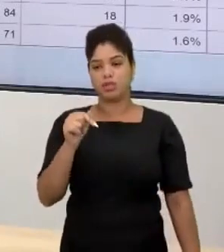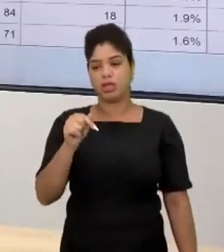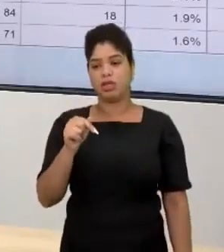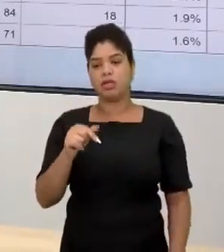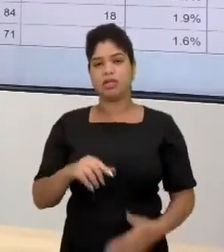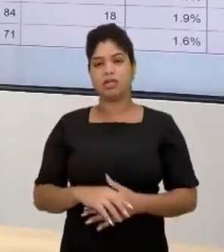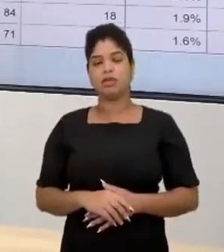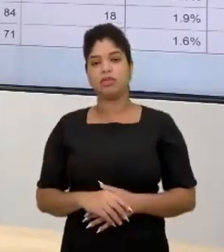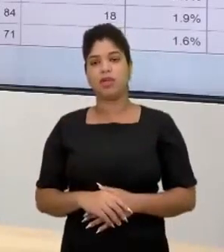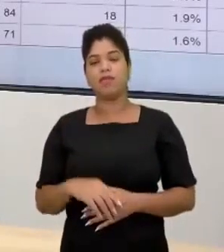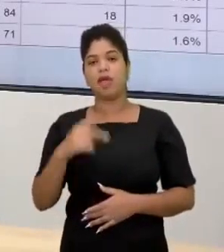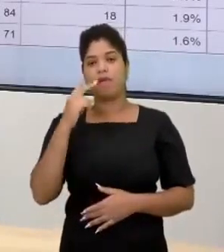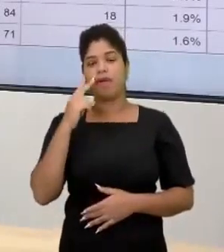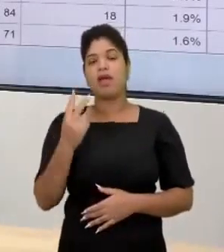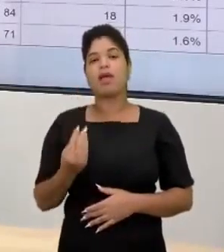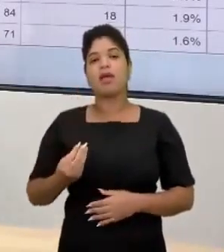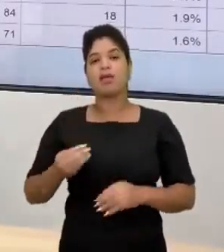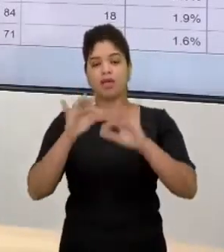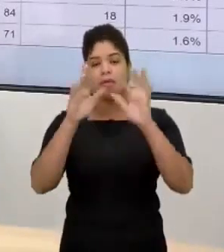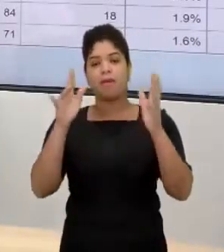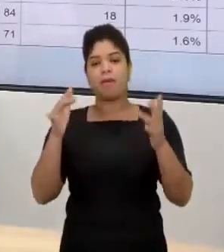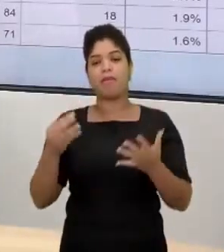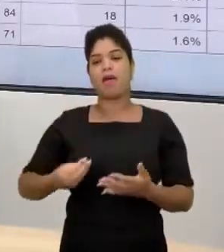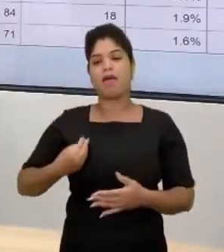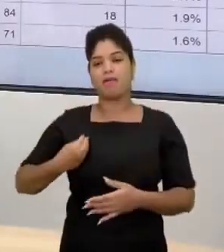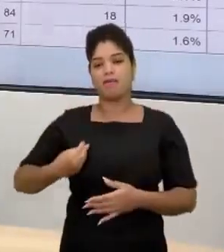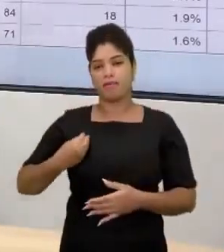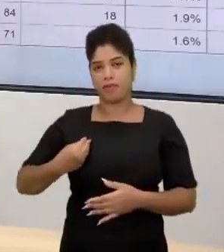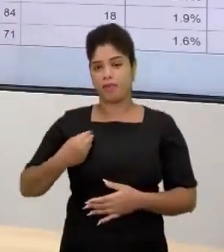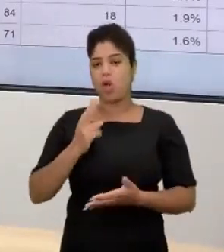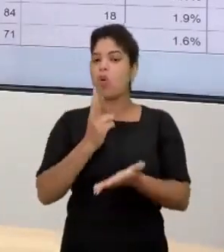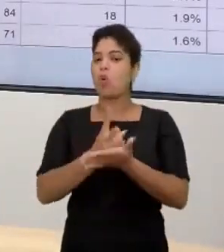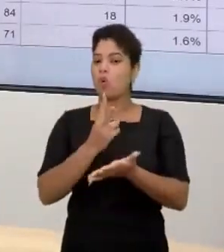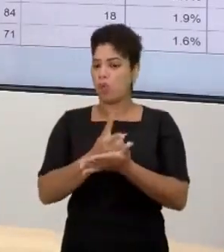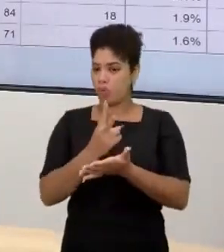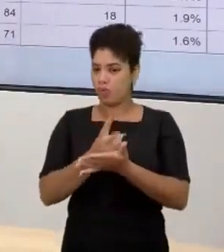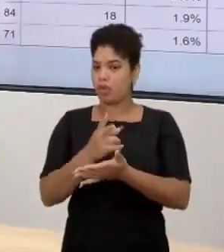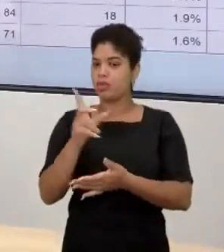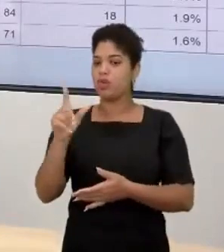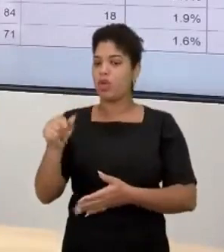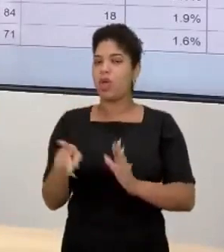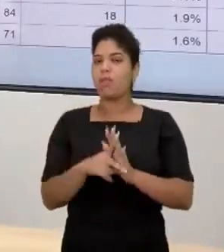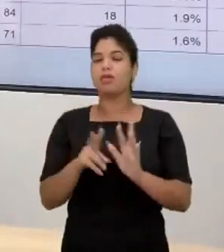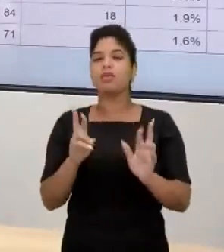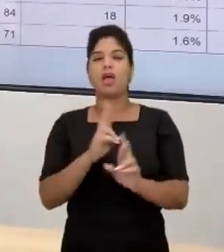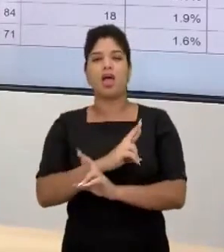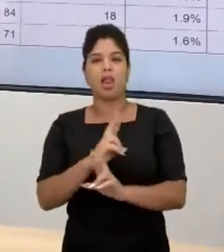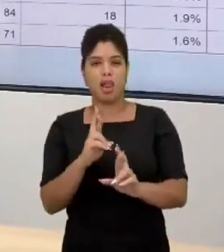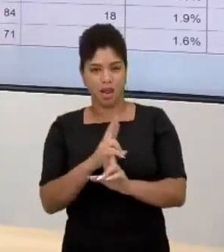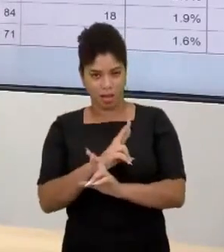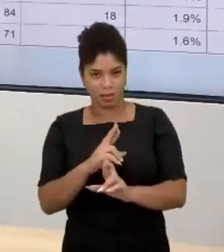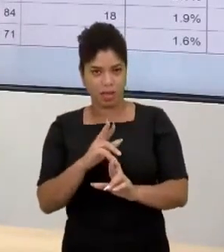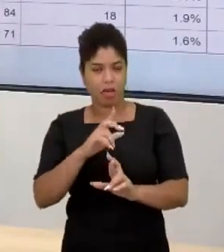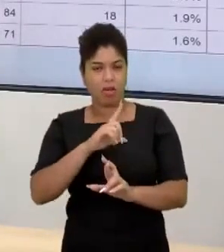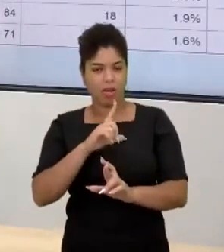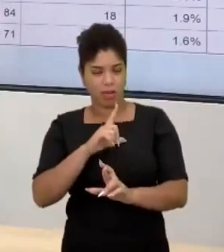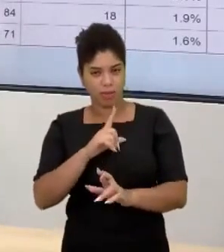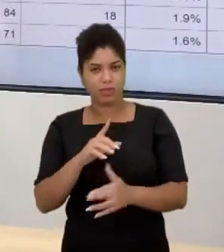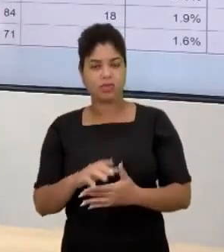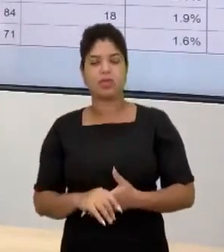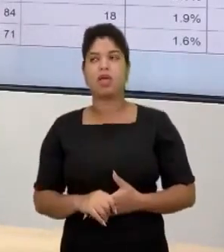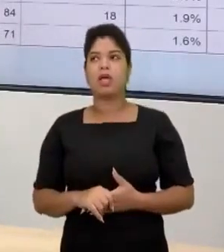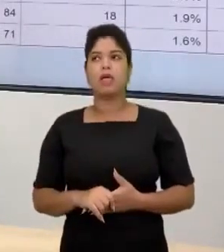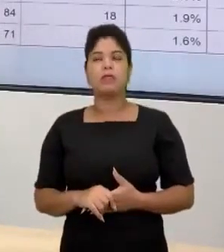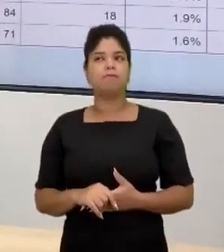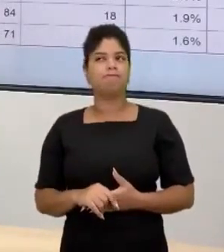nós falamos de biomas e o vídeo que eu passei foi o mesmo porque tem muito a ver a relação aí da